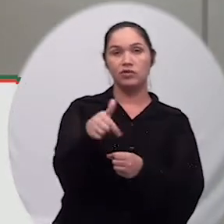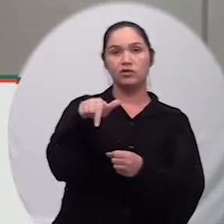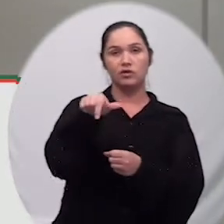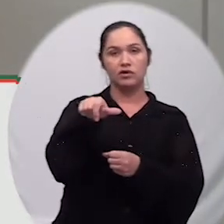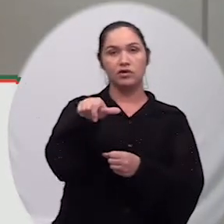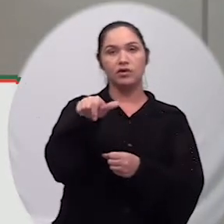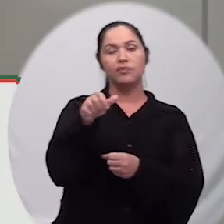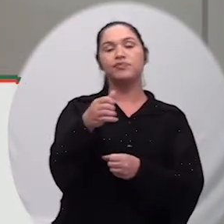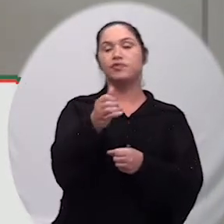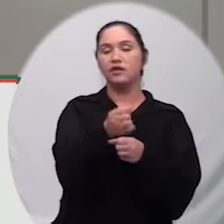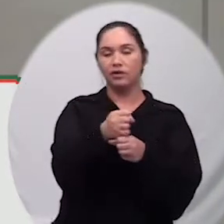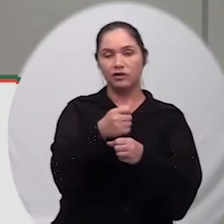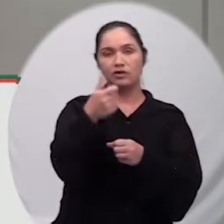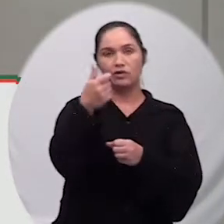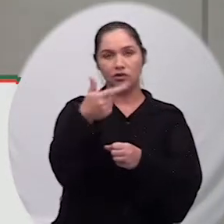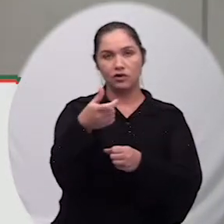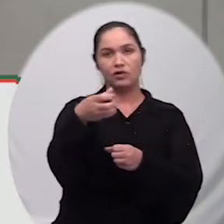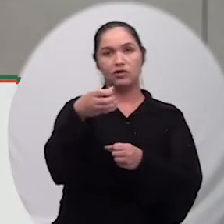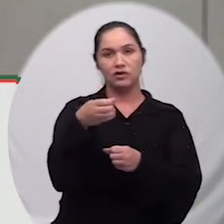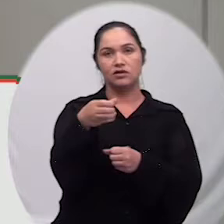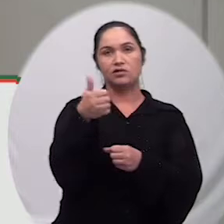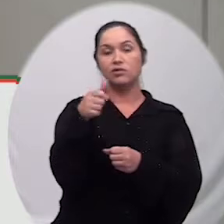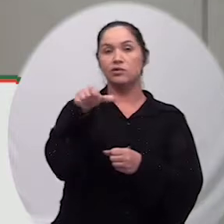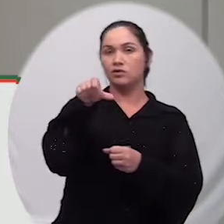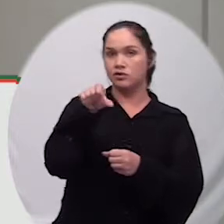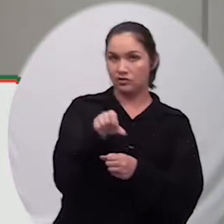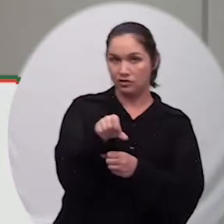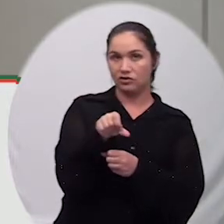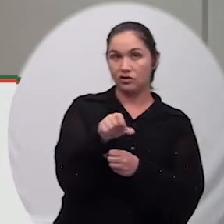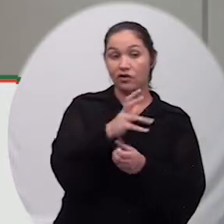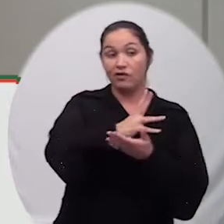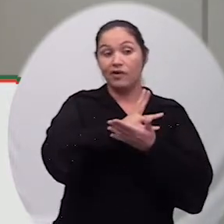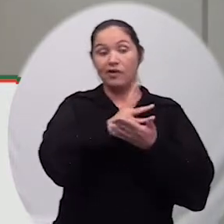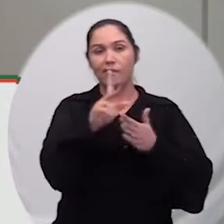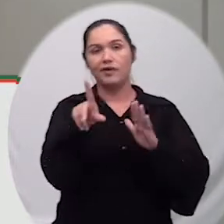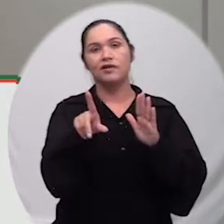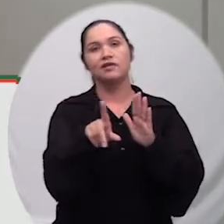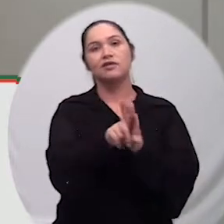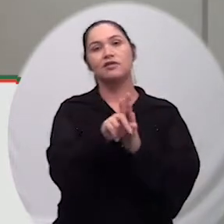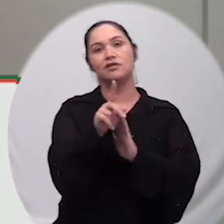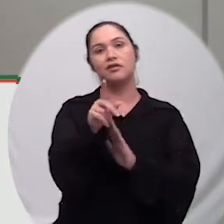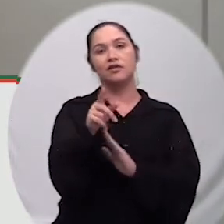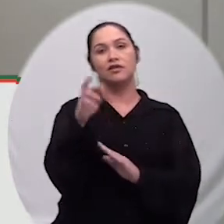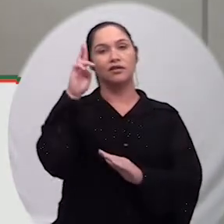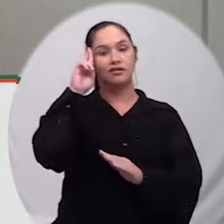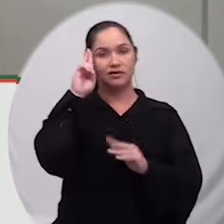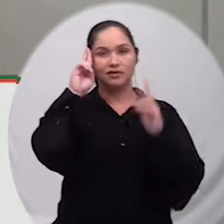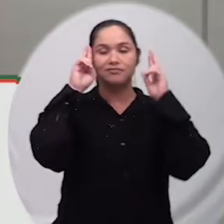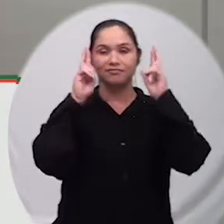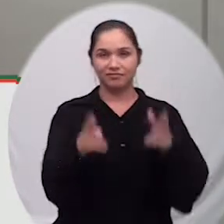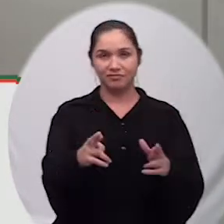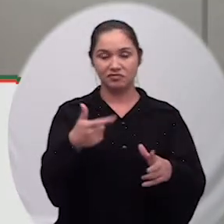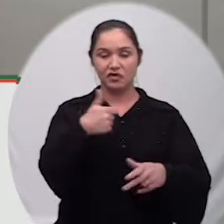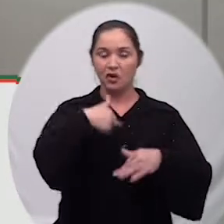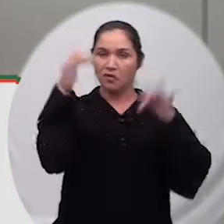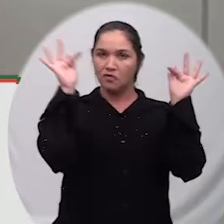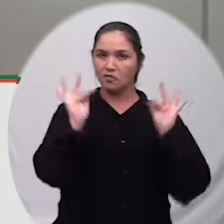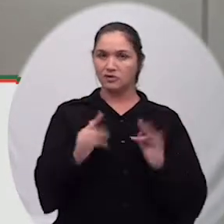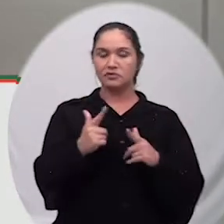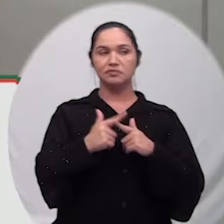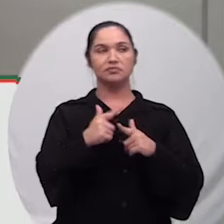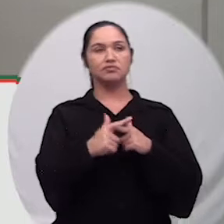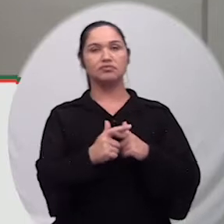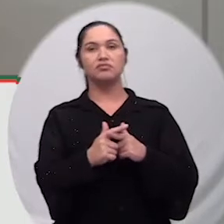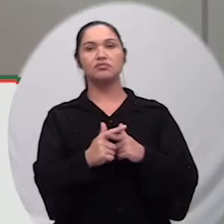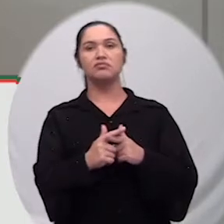fico feliz porque um dos princípios que